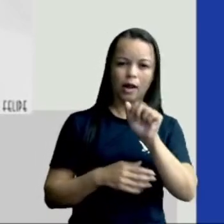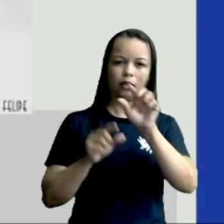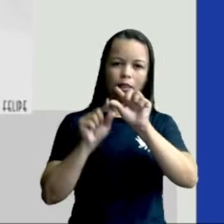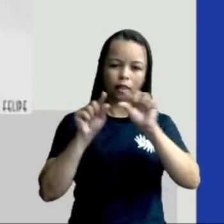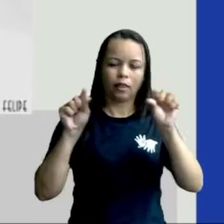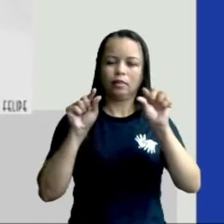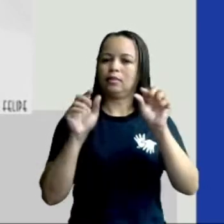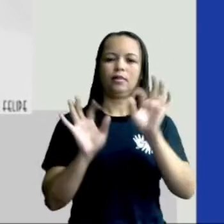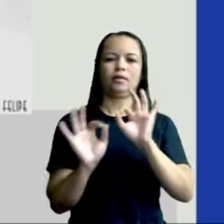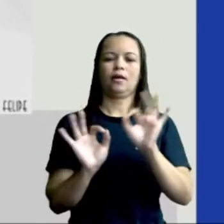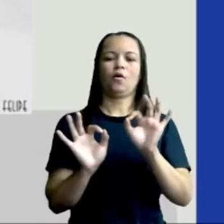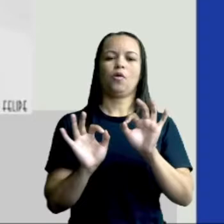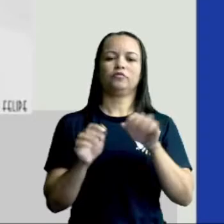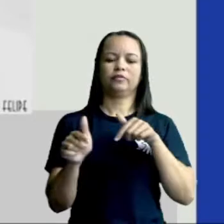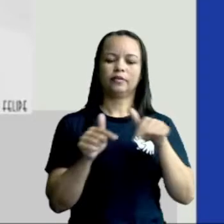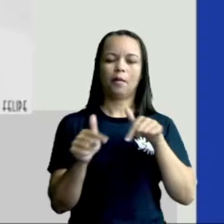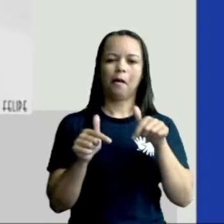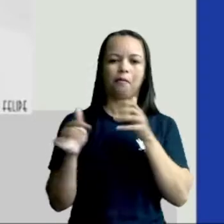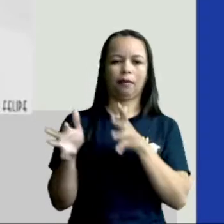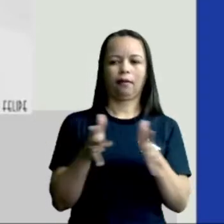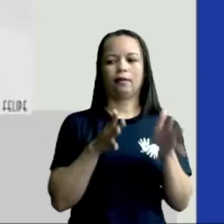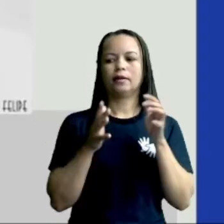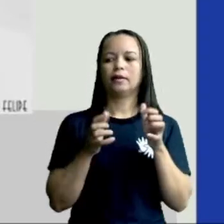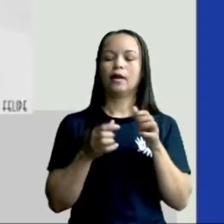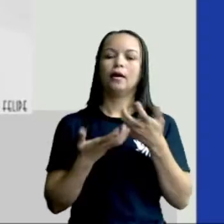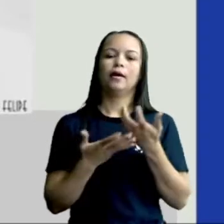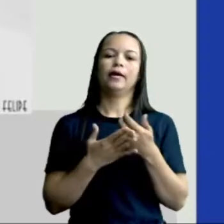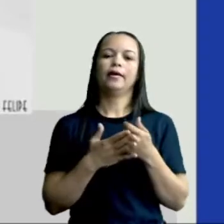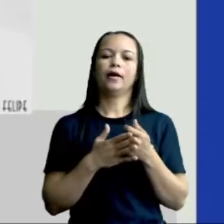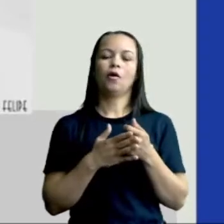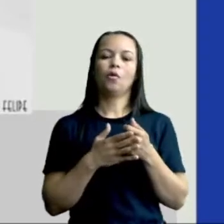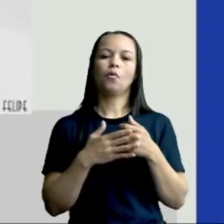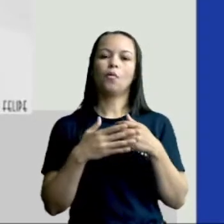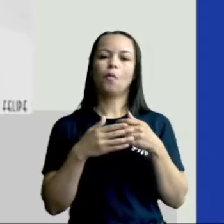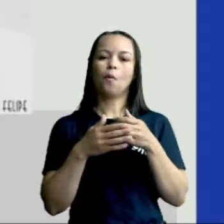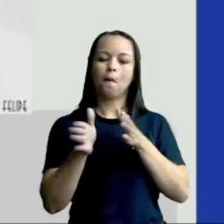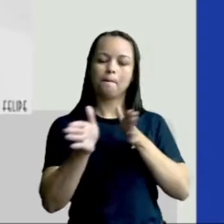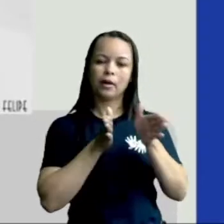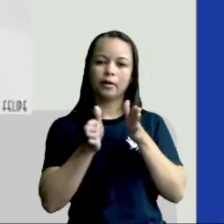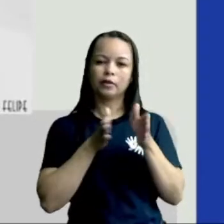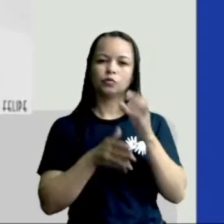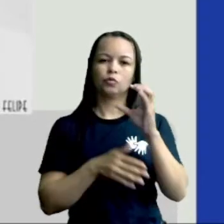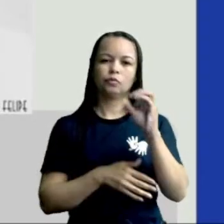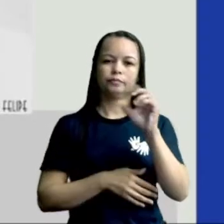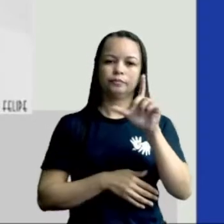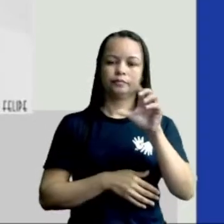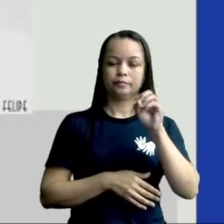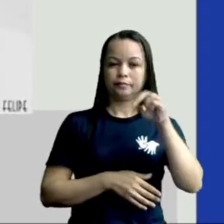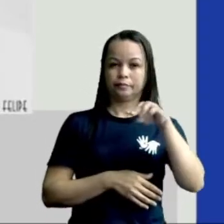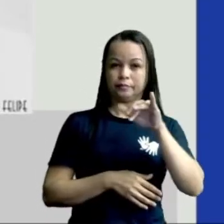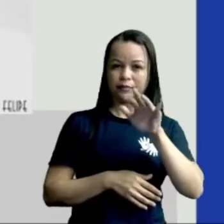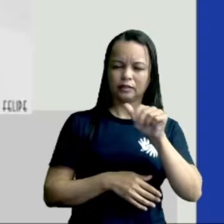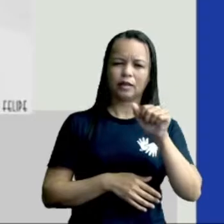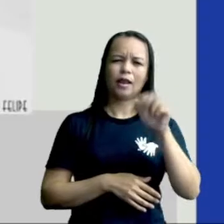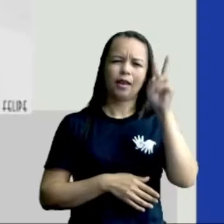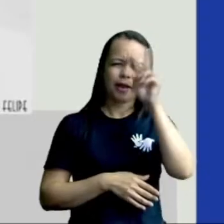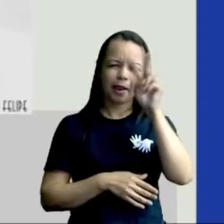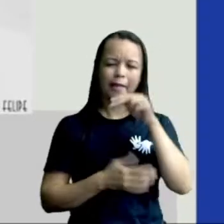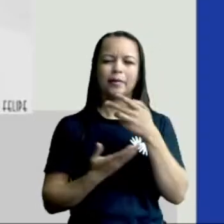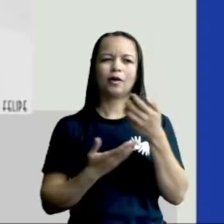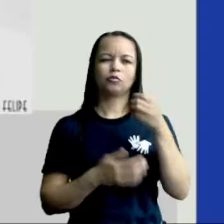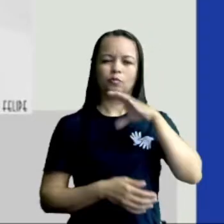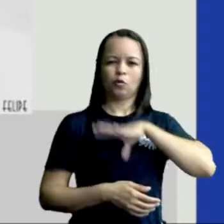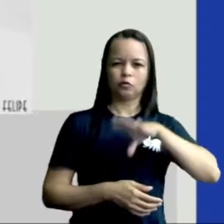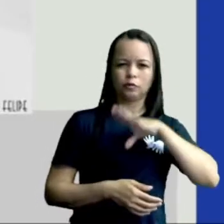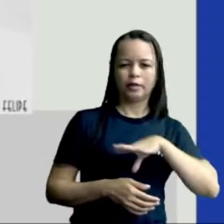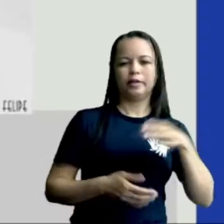sobre isso. Era o período colonial aqui no Brasil, né? Lembra? Os portugueses vieram nas